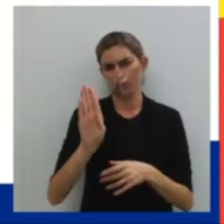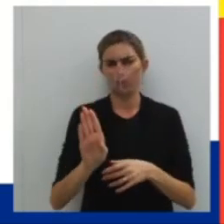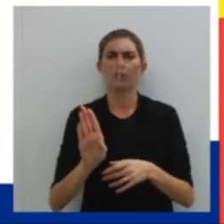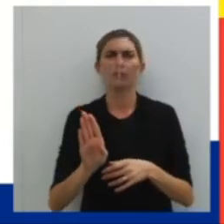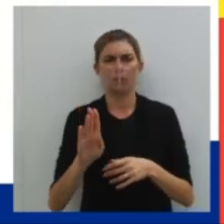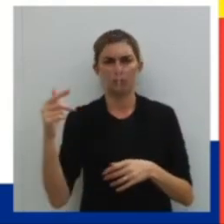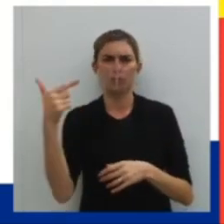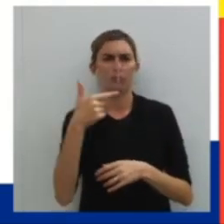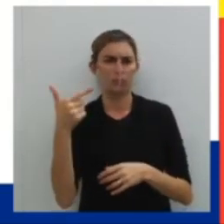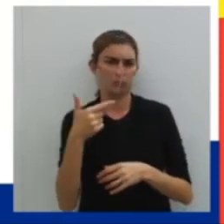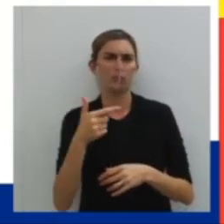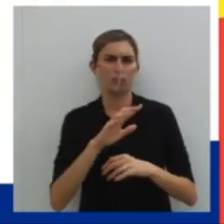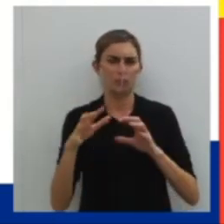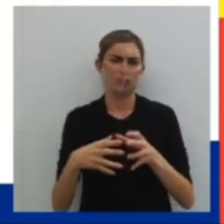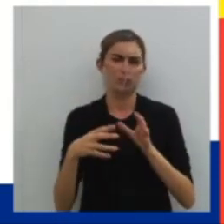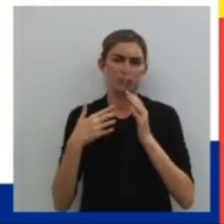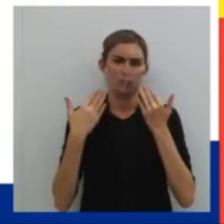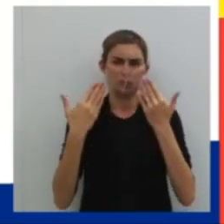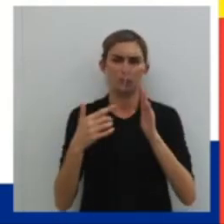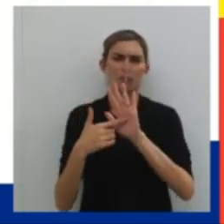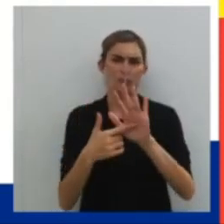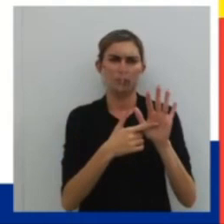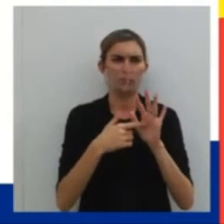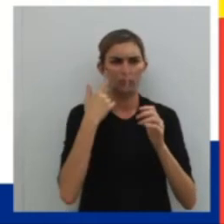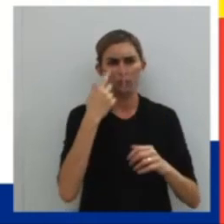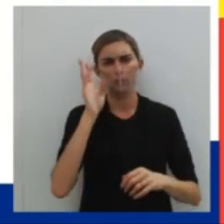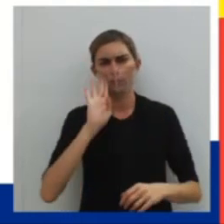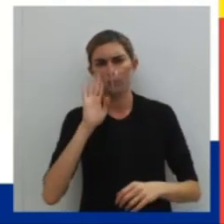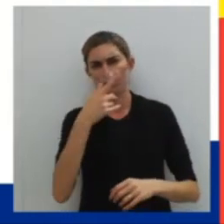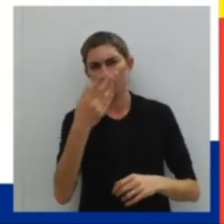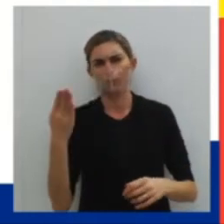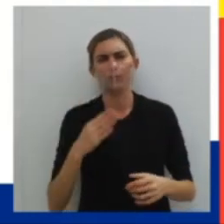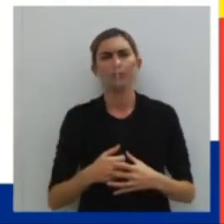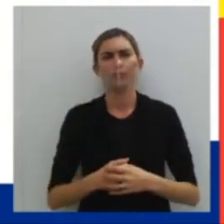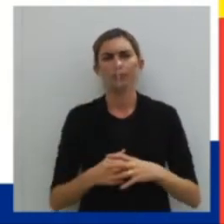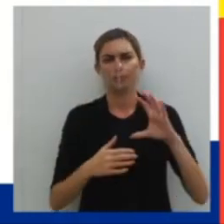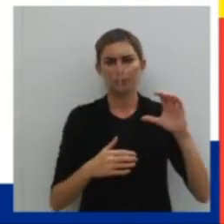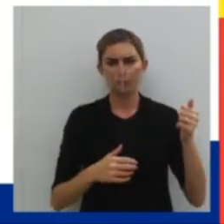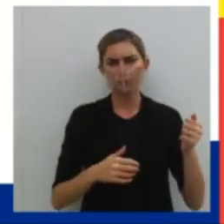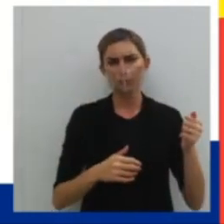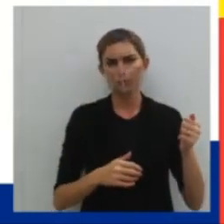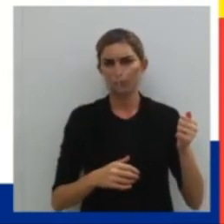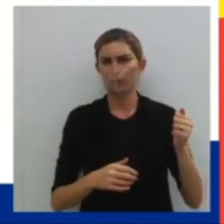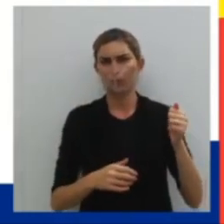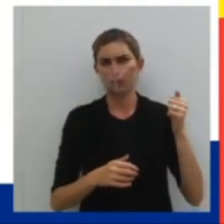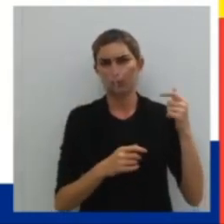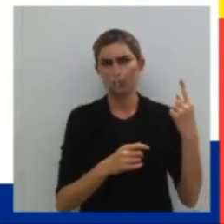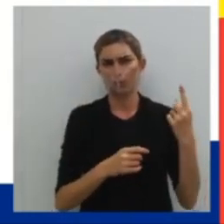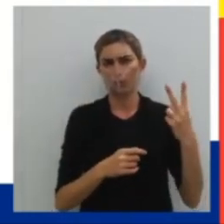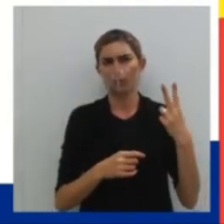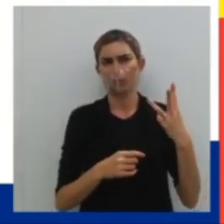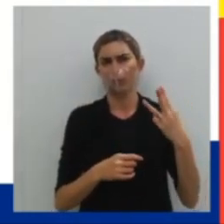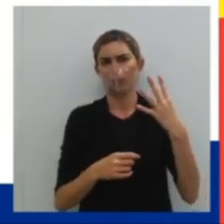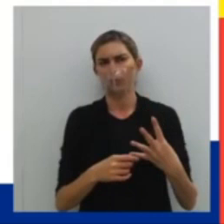B, que é o segundo conjunto apresentado, tá certo? Olha que legal. Vou trazer para você aqui, ó, conjunto A, formado pelos elementos 1, 2,